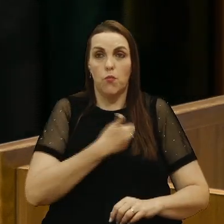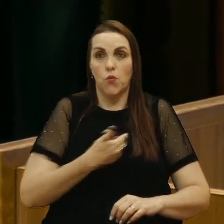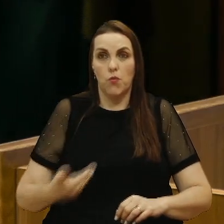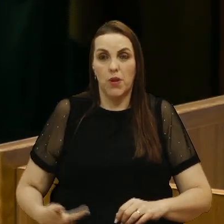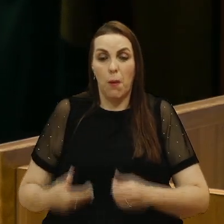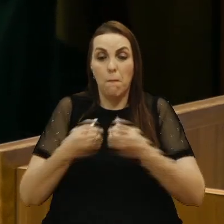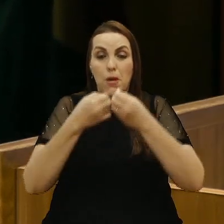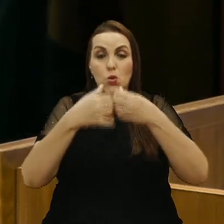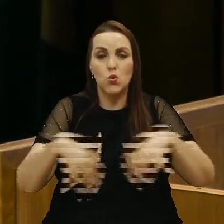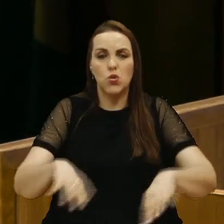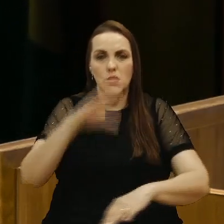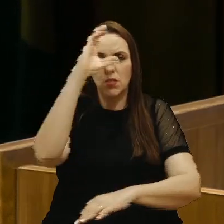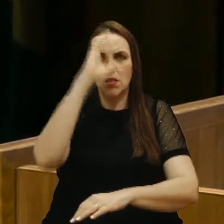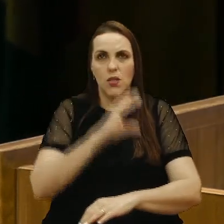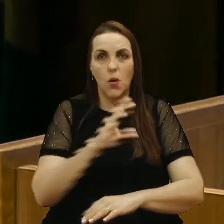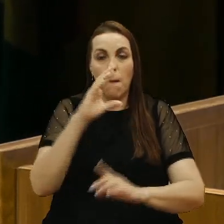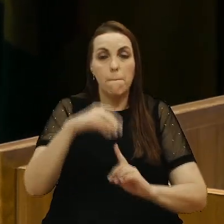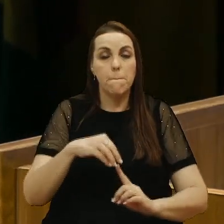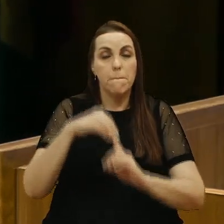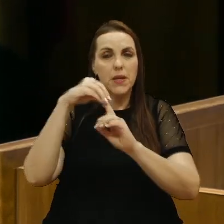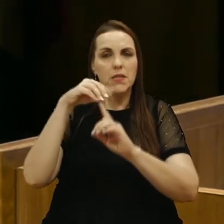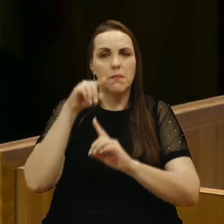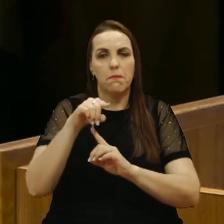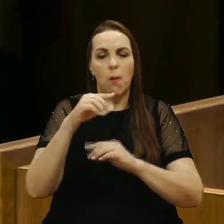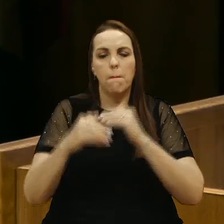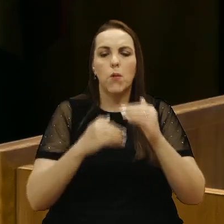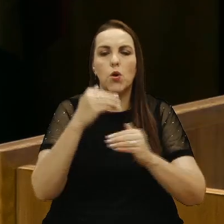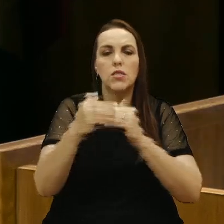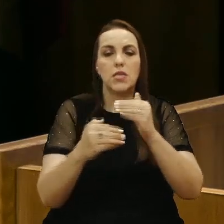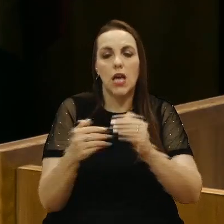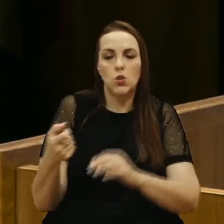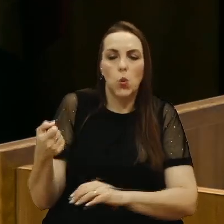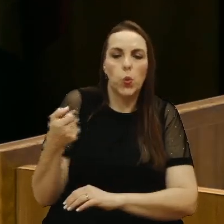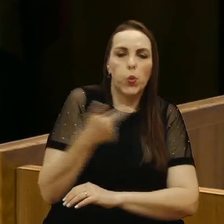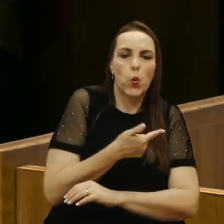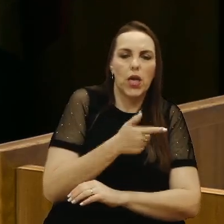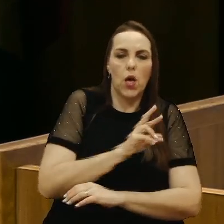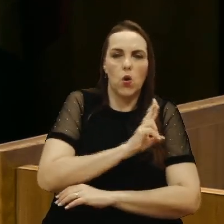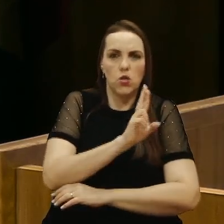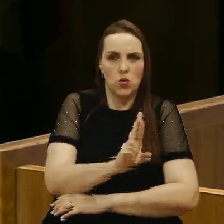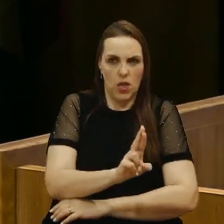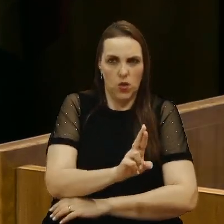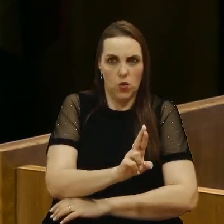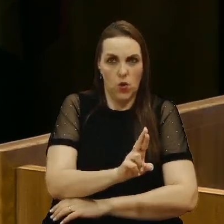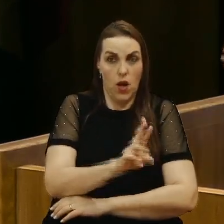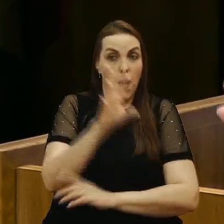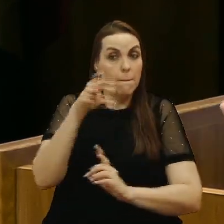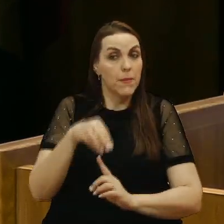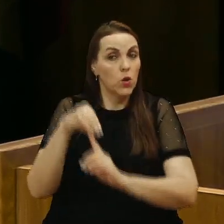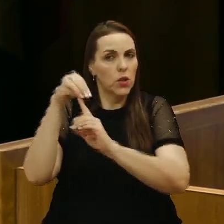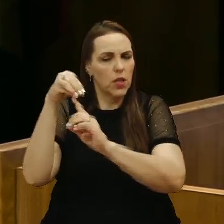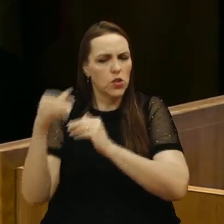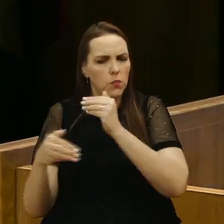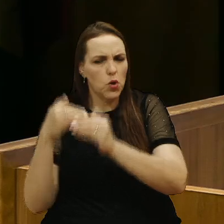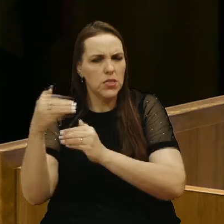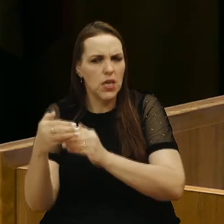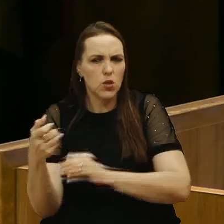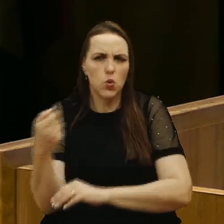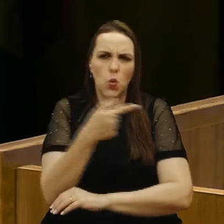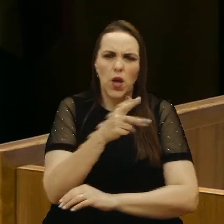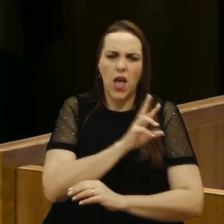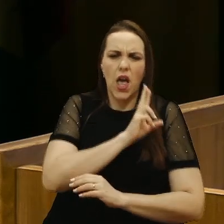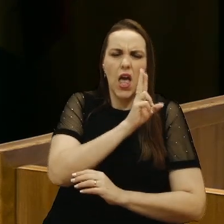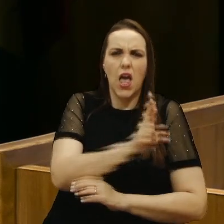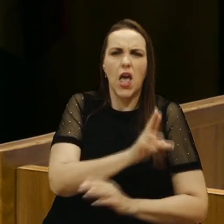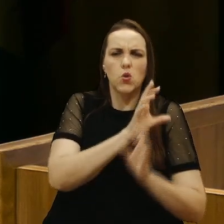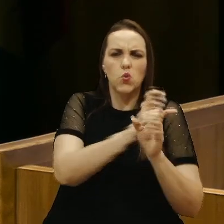o processo em vez do resultado. Priorizar o processo ao invés do resultado. O que interessa